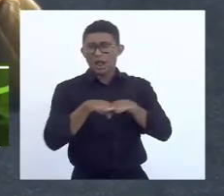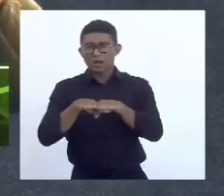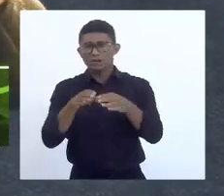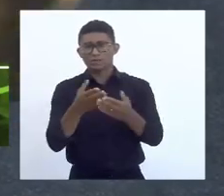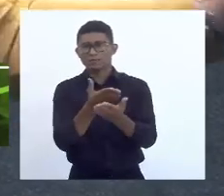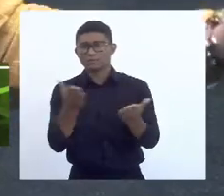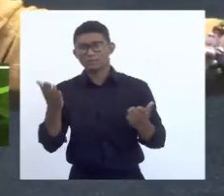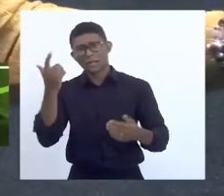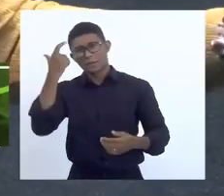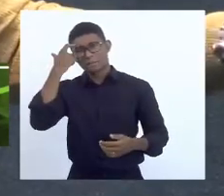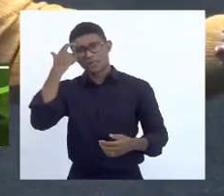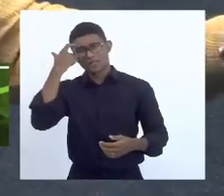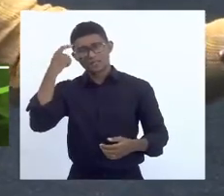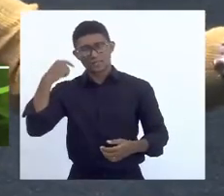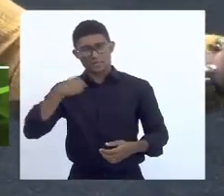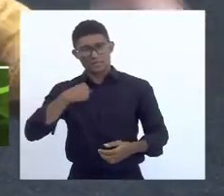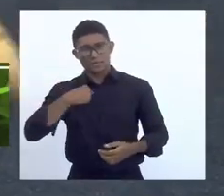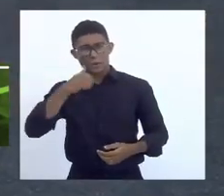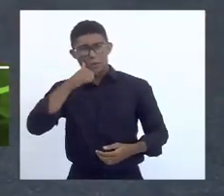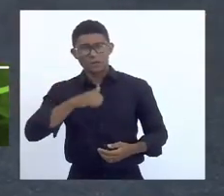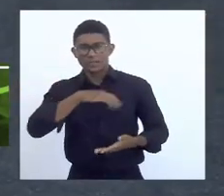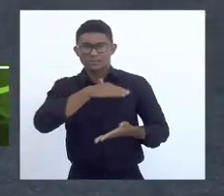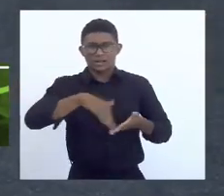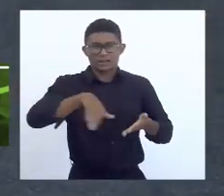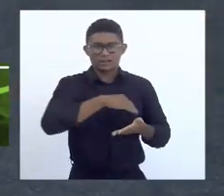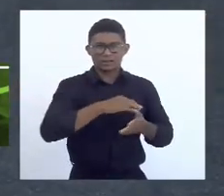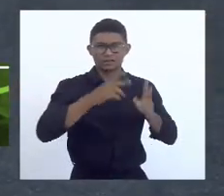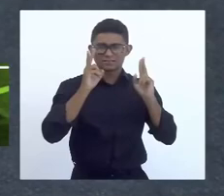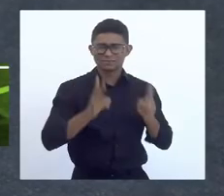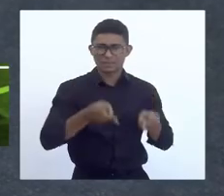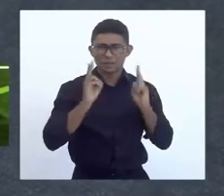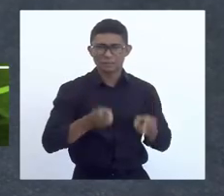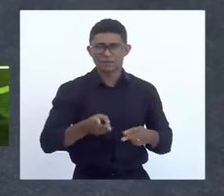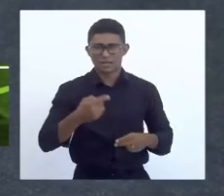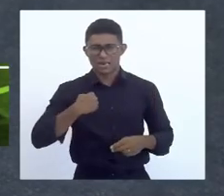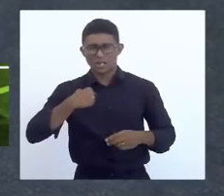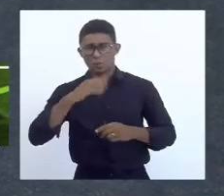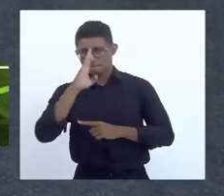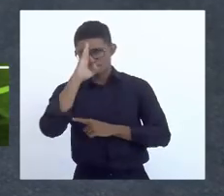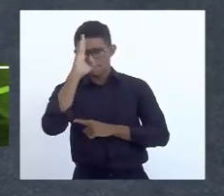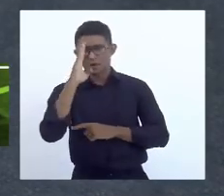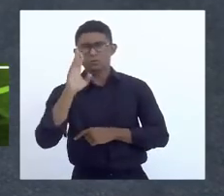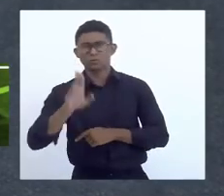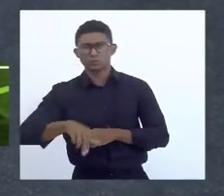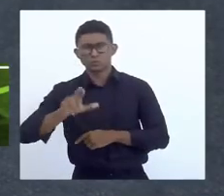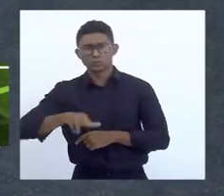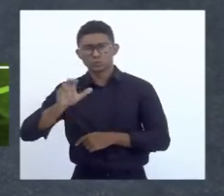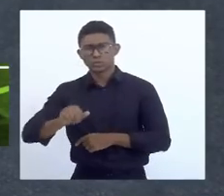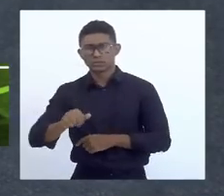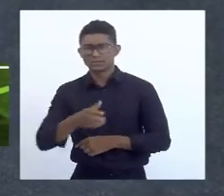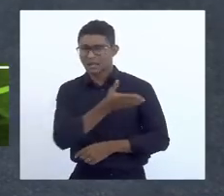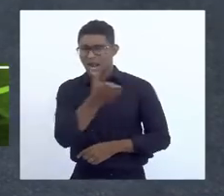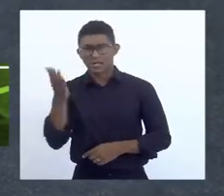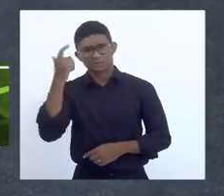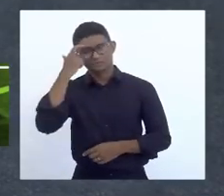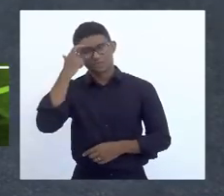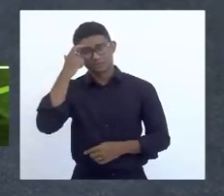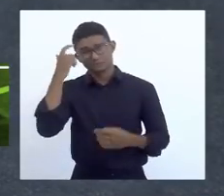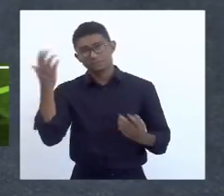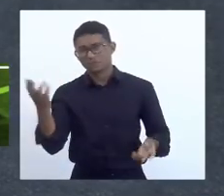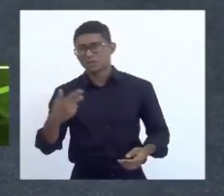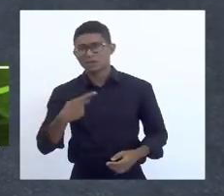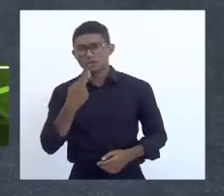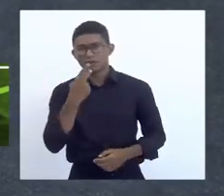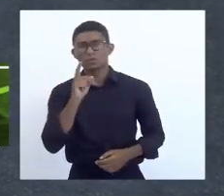de que mulher é sempre secretária, não a figura principal, é sempre presente. Então, eu queria dizer que, nessa